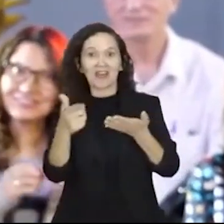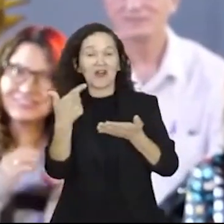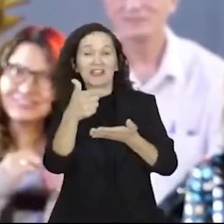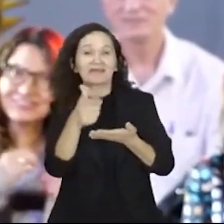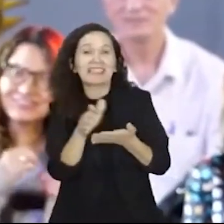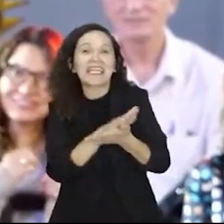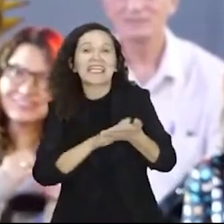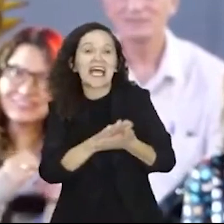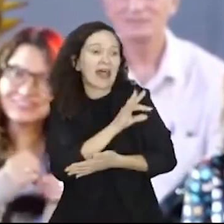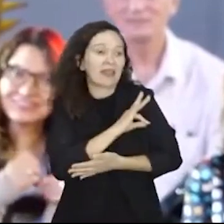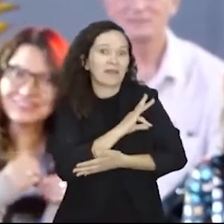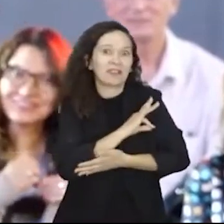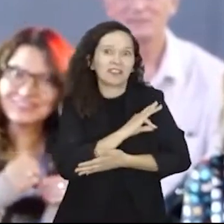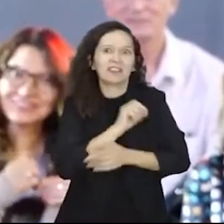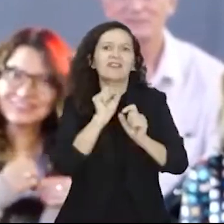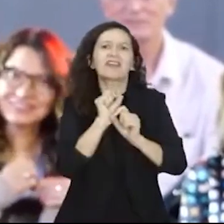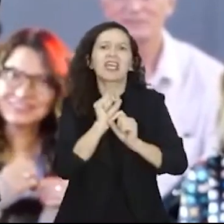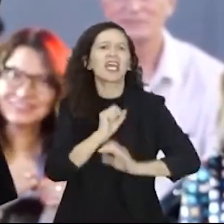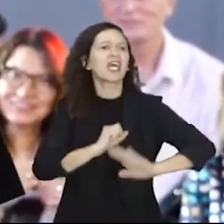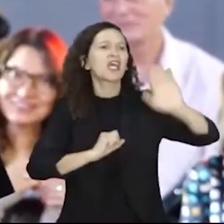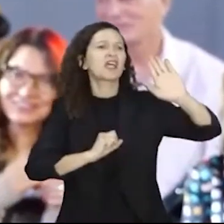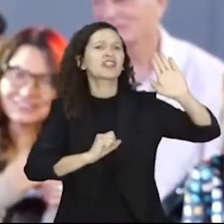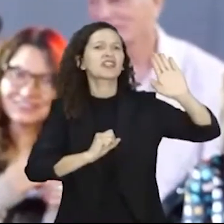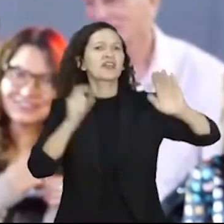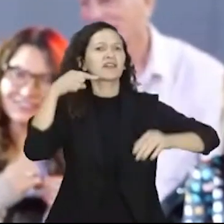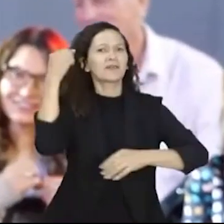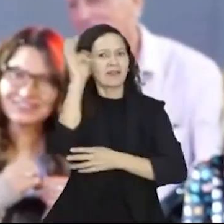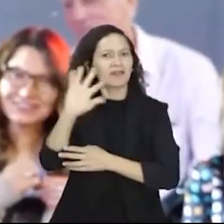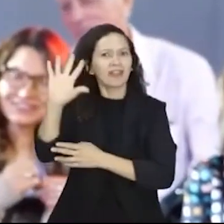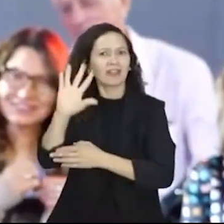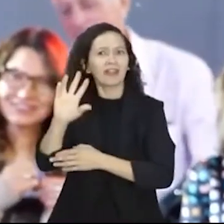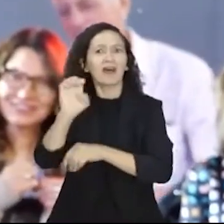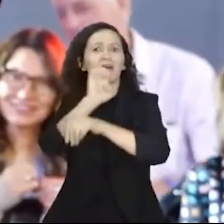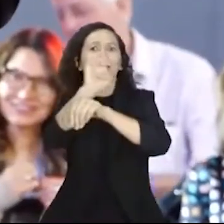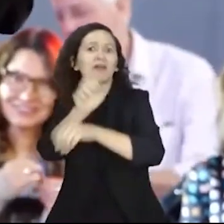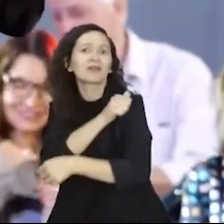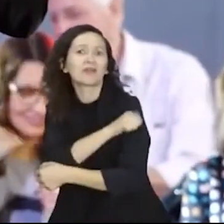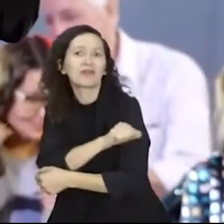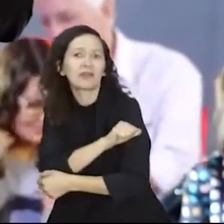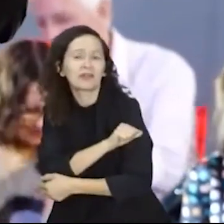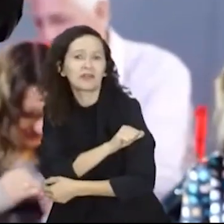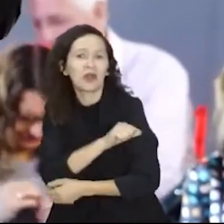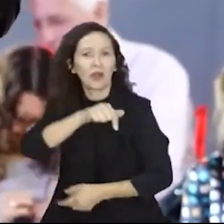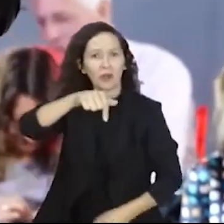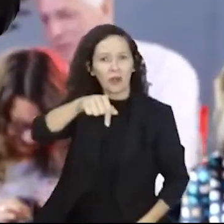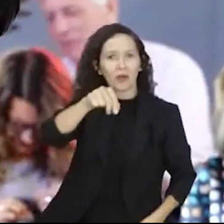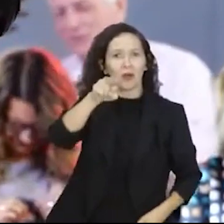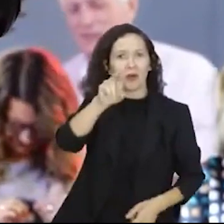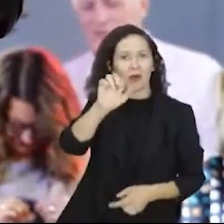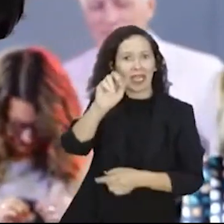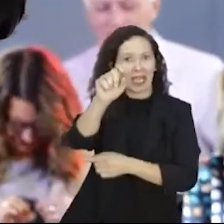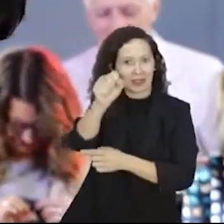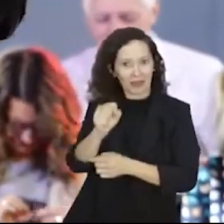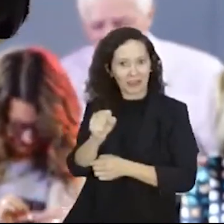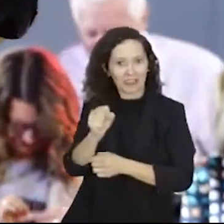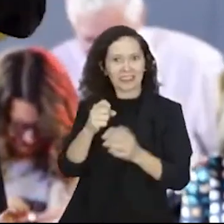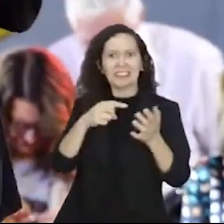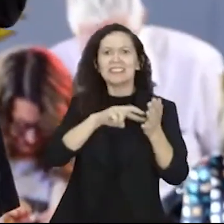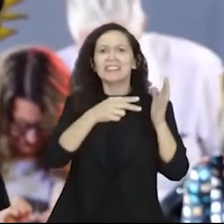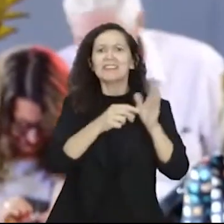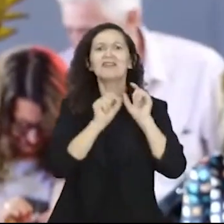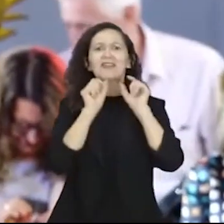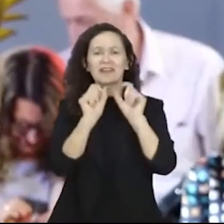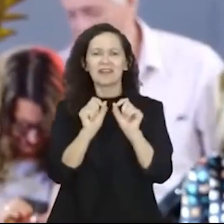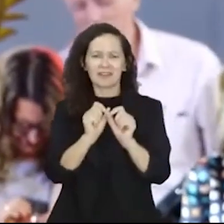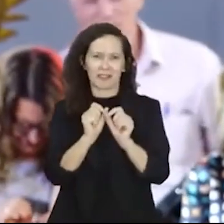Rio de Janeiro. Ou seja, gente, essa coisa tem que saber o seguinte: